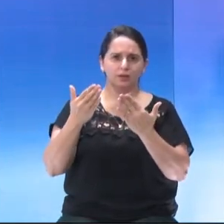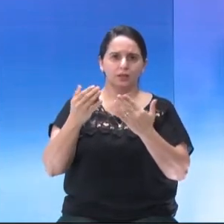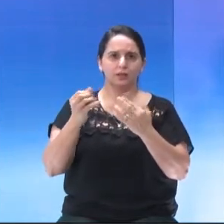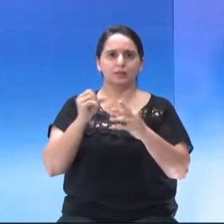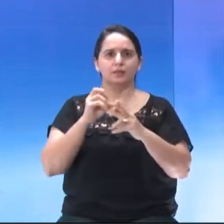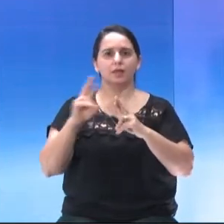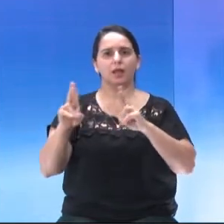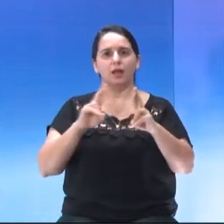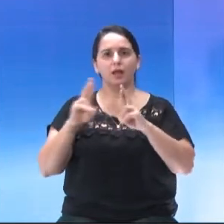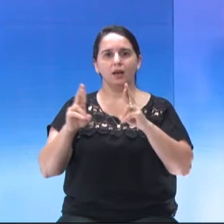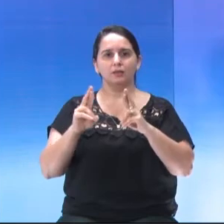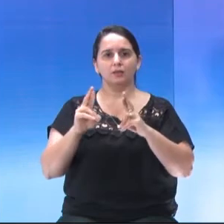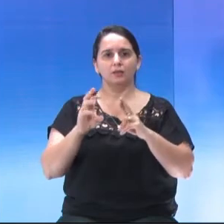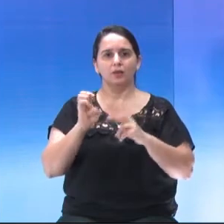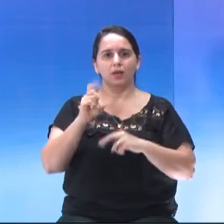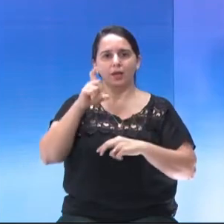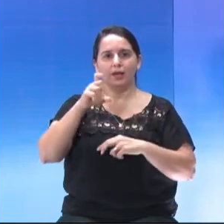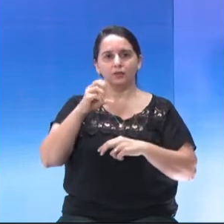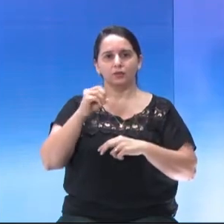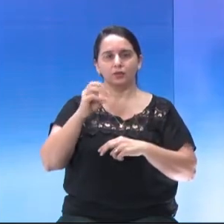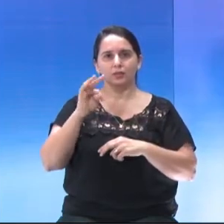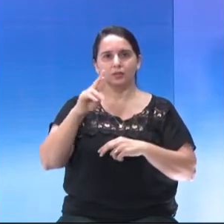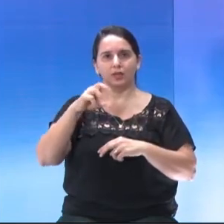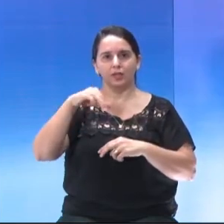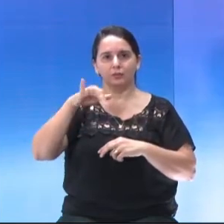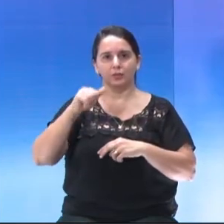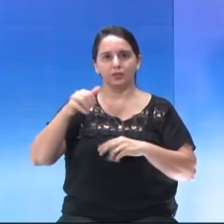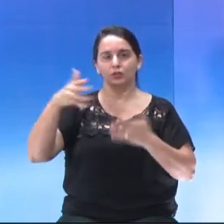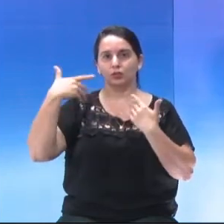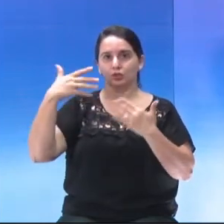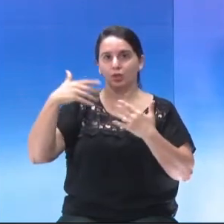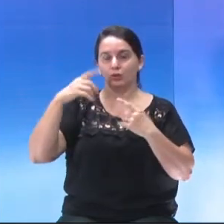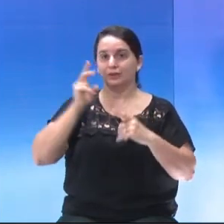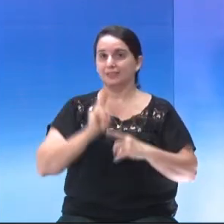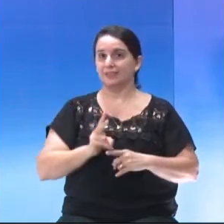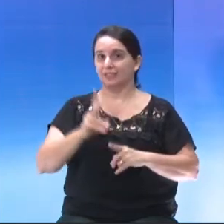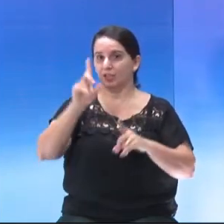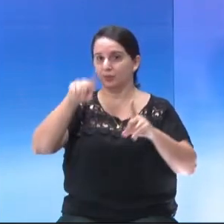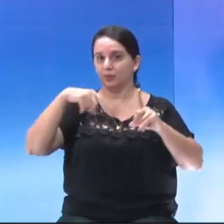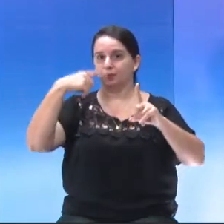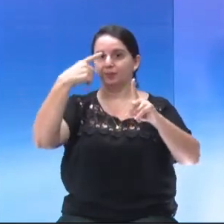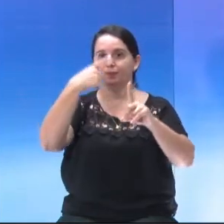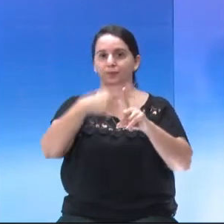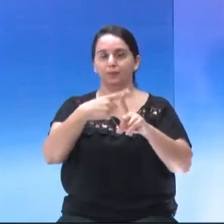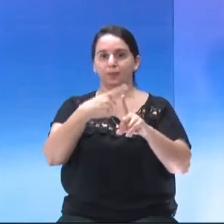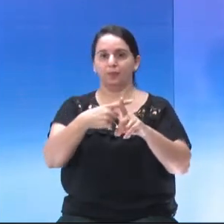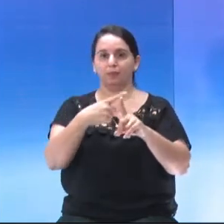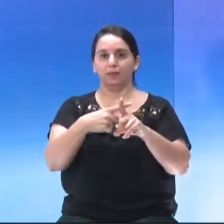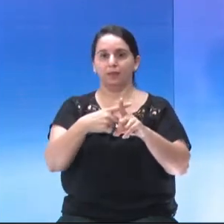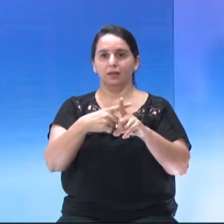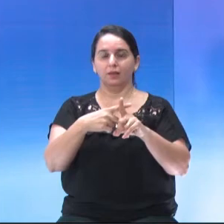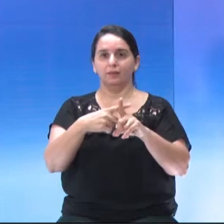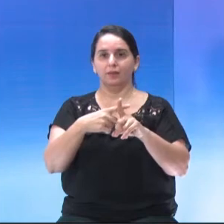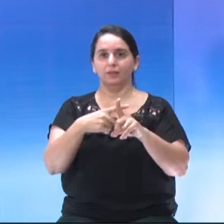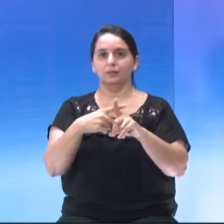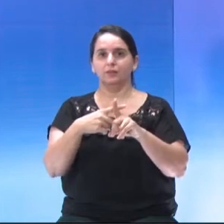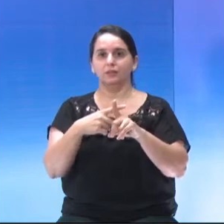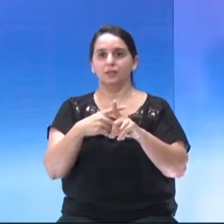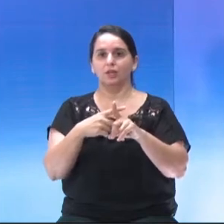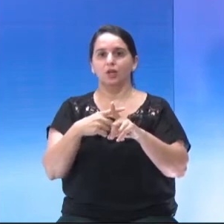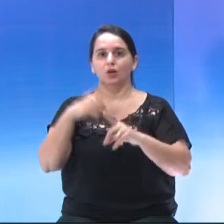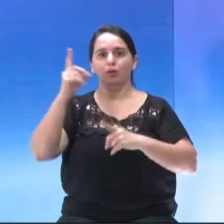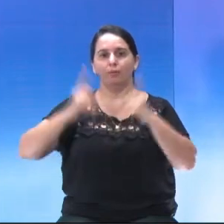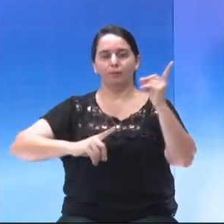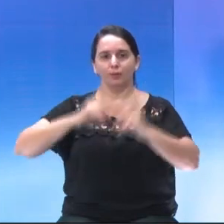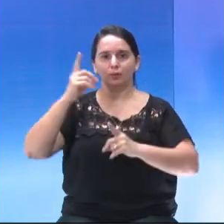reação exotérmica, a entalpia dos reagentes sempre vai estar acima da entalpia dos produtos.